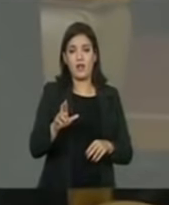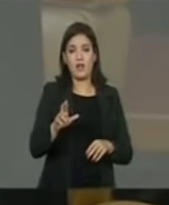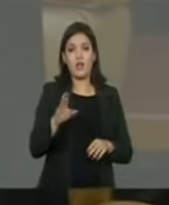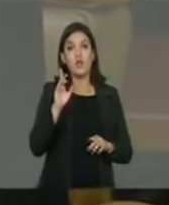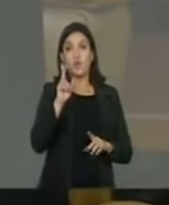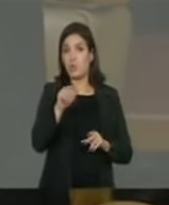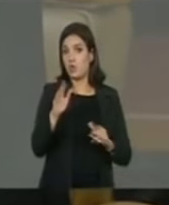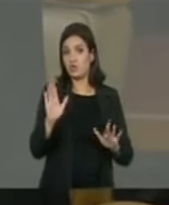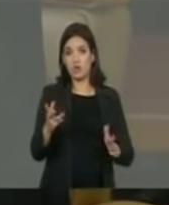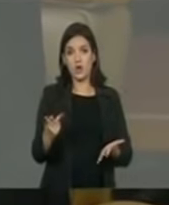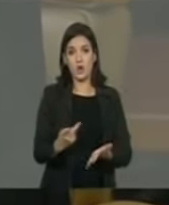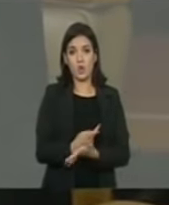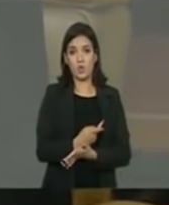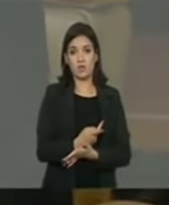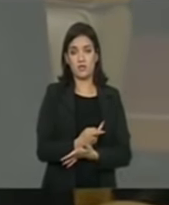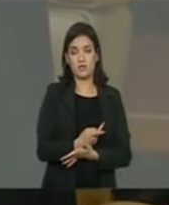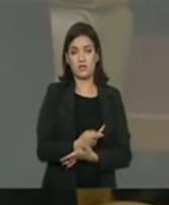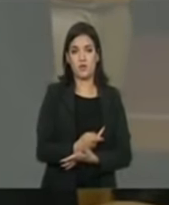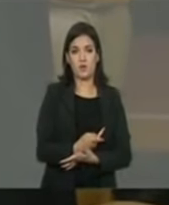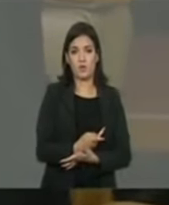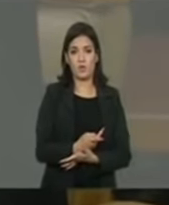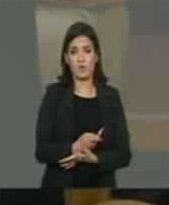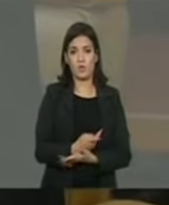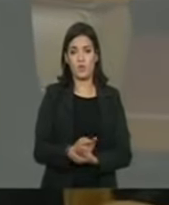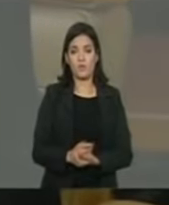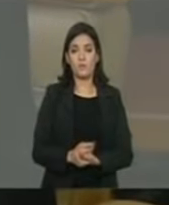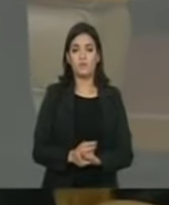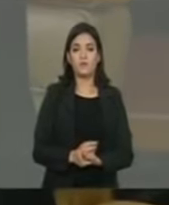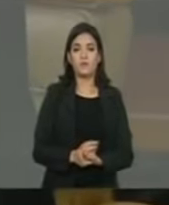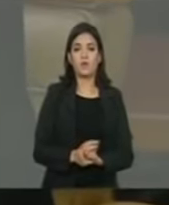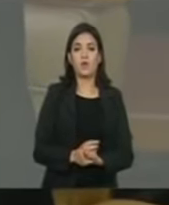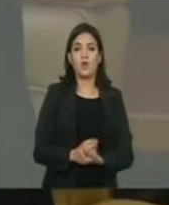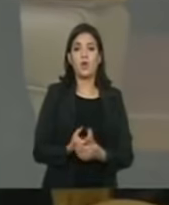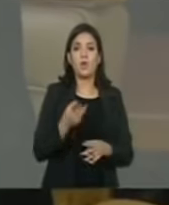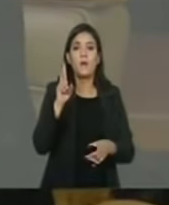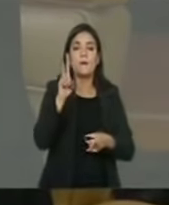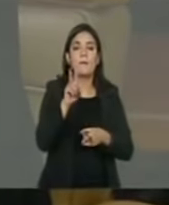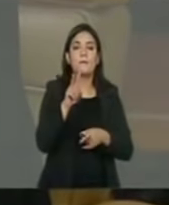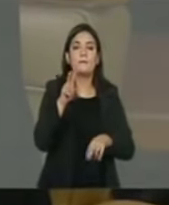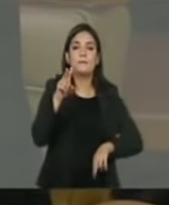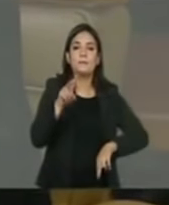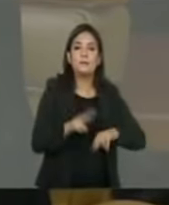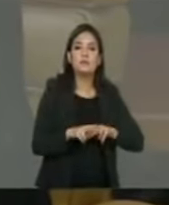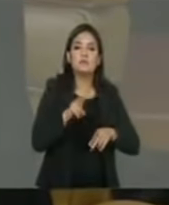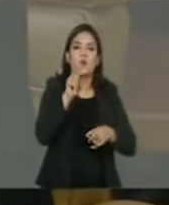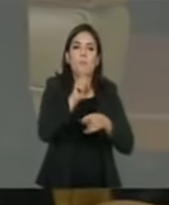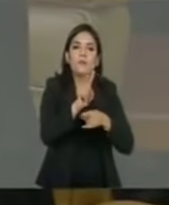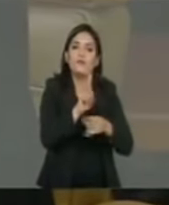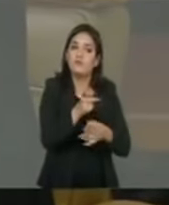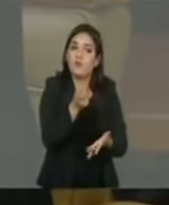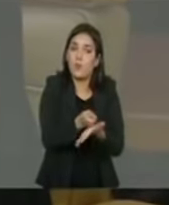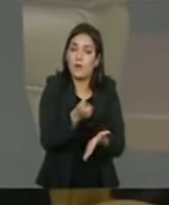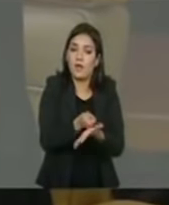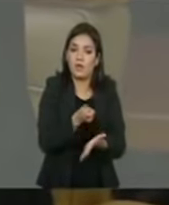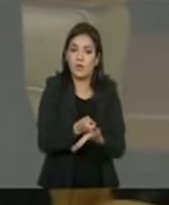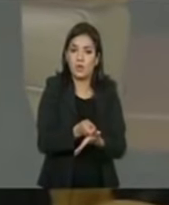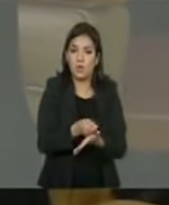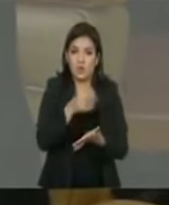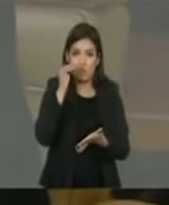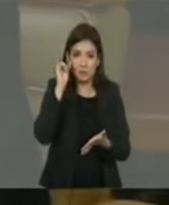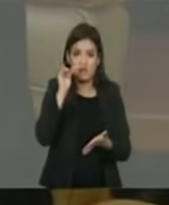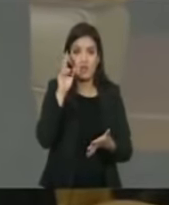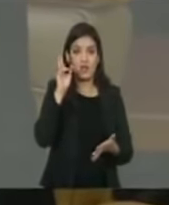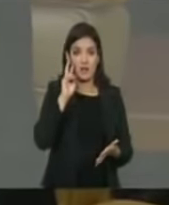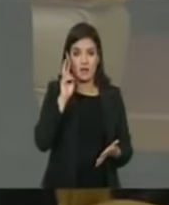ocorreu em nosso sistema normativo com a prisão preventiva obrigatória lembro me de que ela foi revogada quando